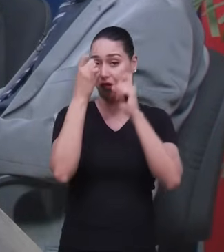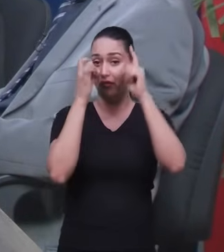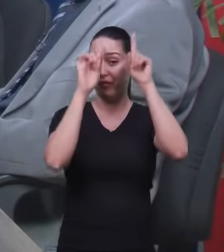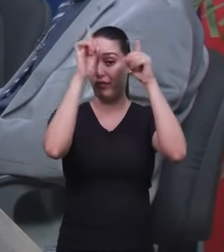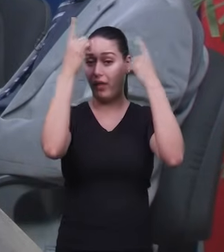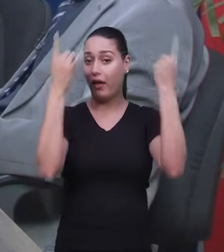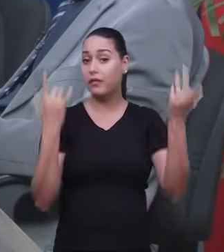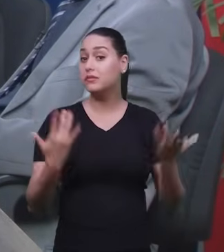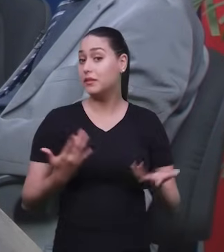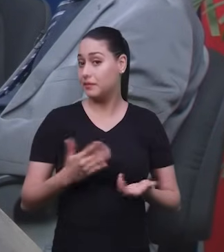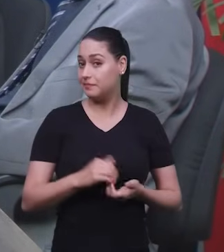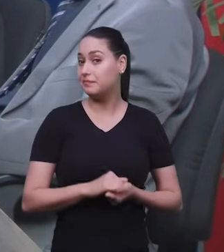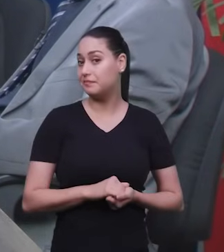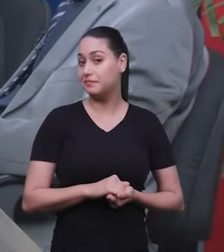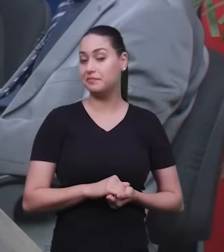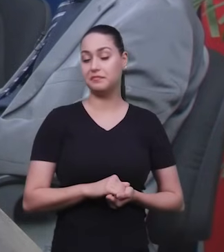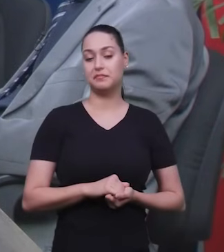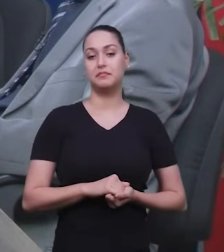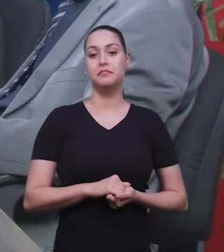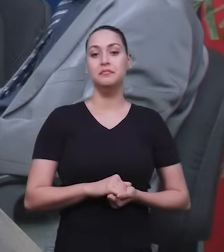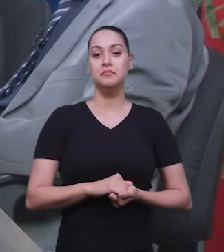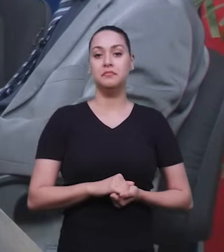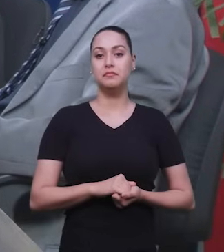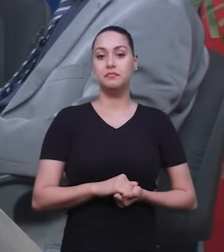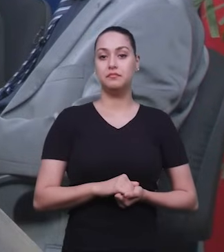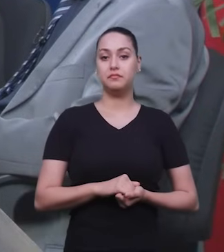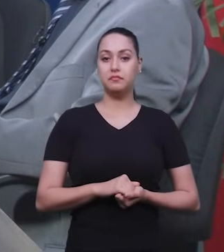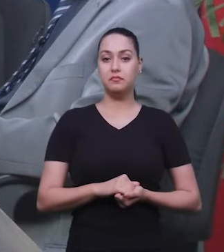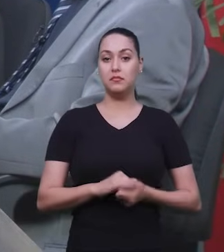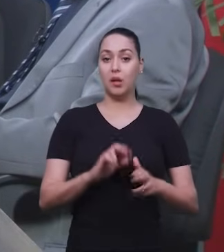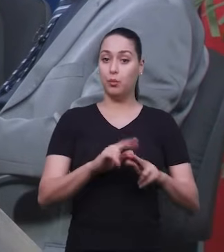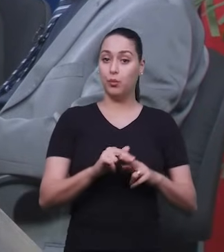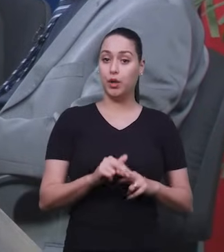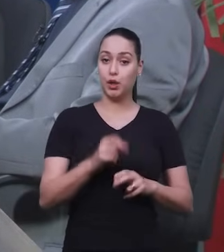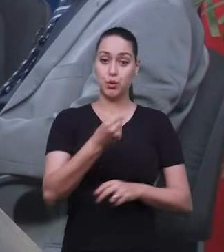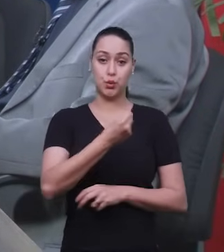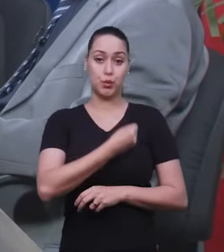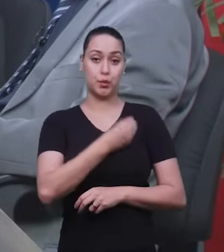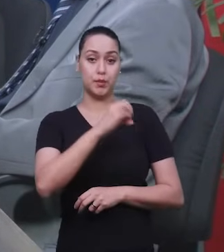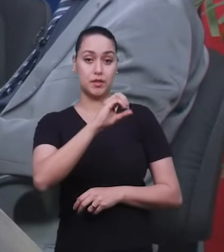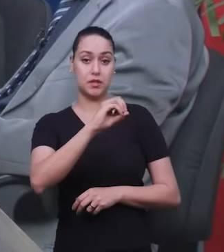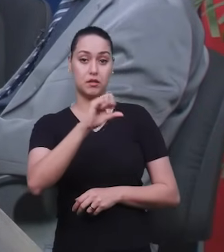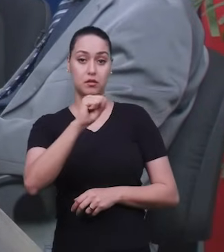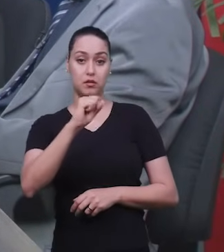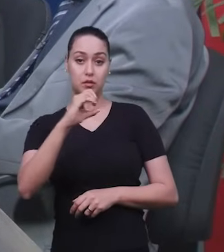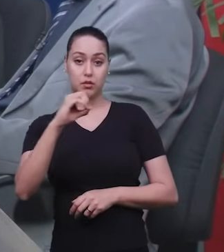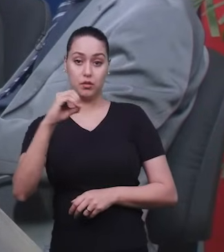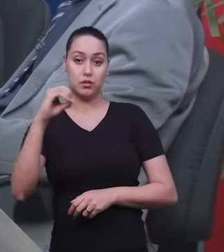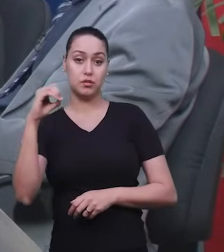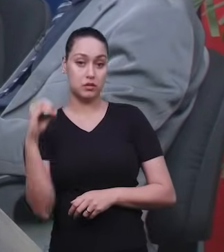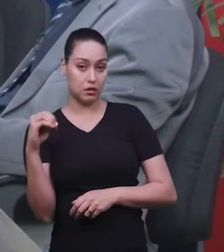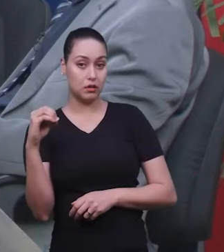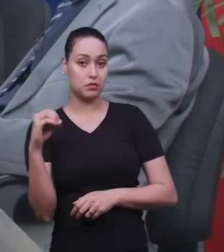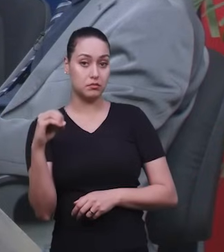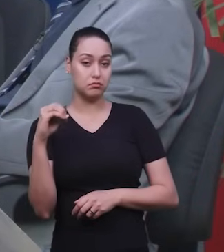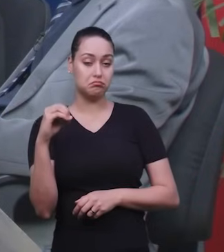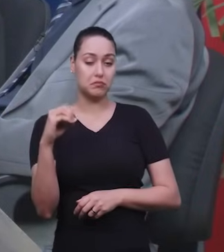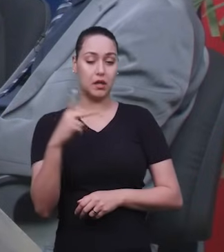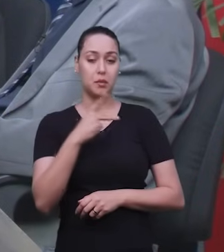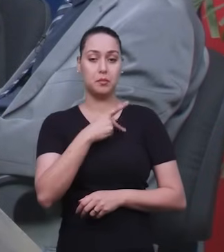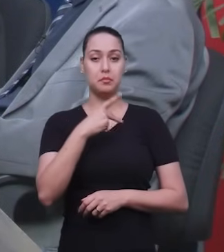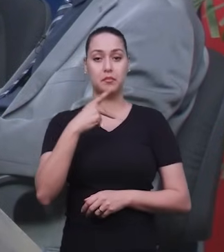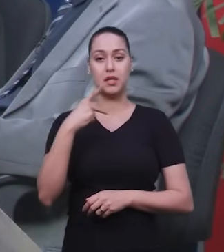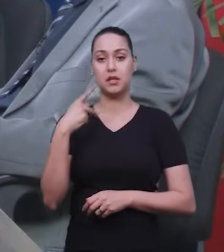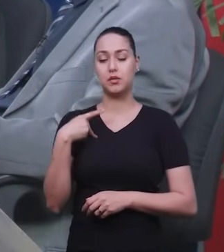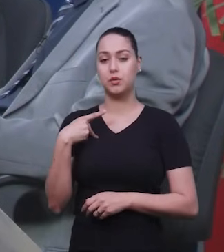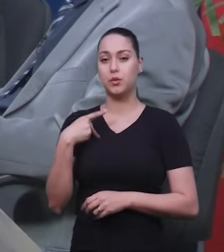existe. E então, o 0800, né? Todos os pastores são unânimes contando que a